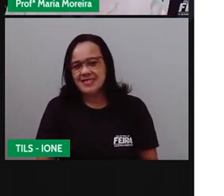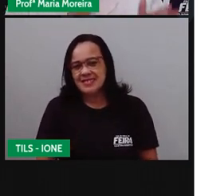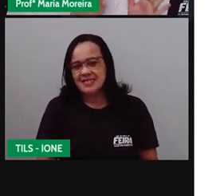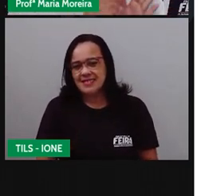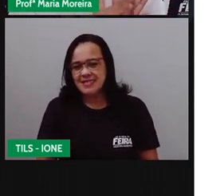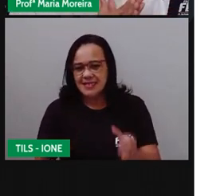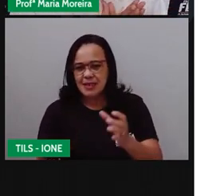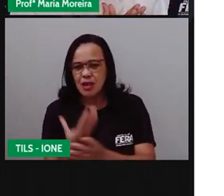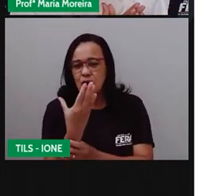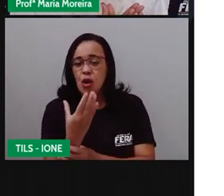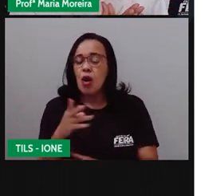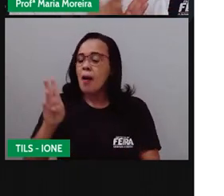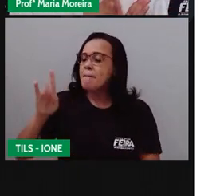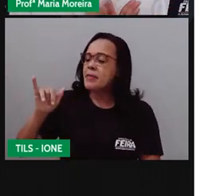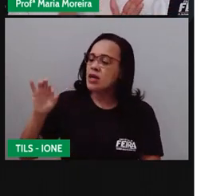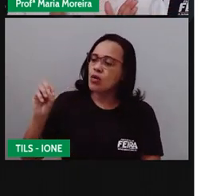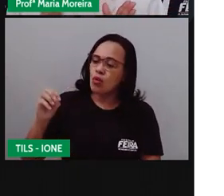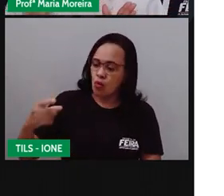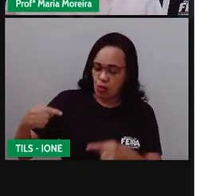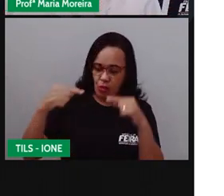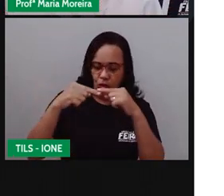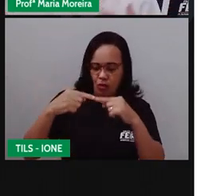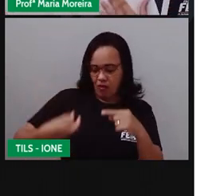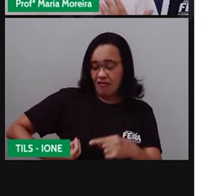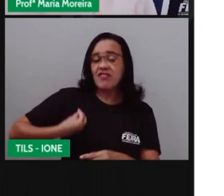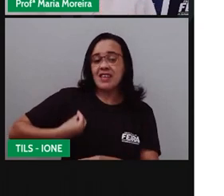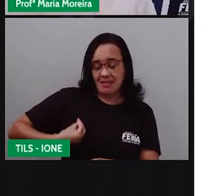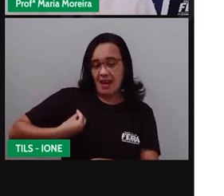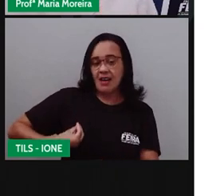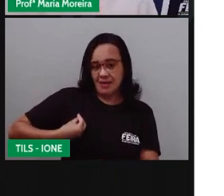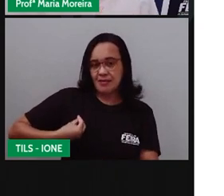Origem grega. Primeiro, bio. Bio quer dizer o quê?